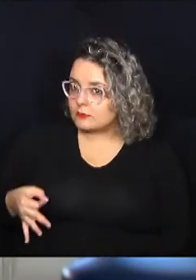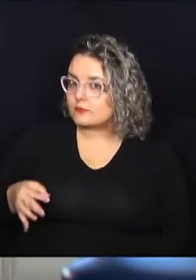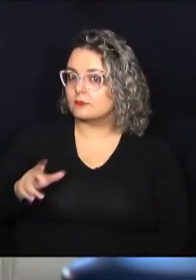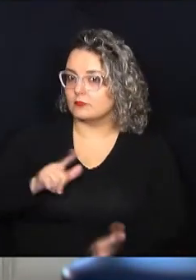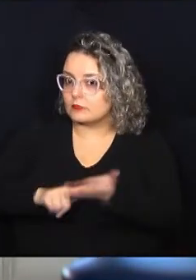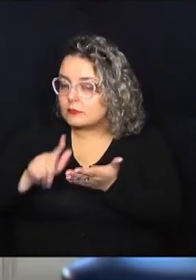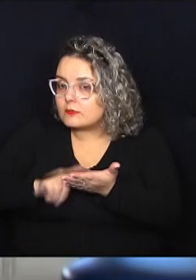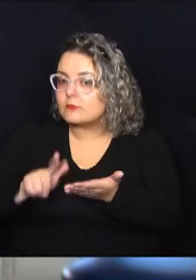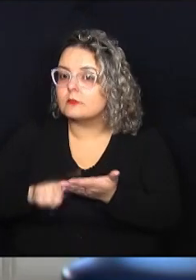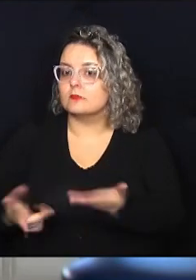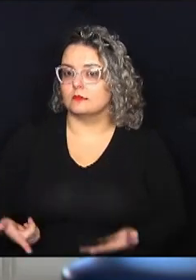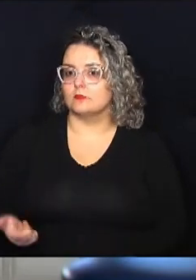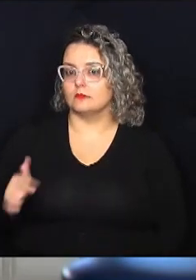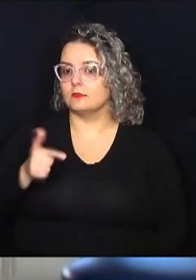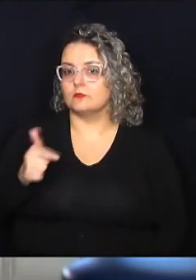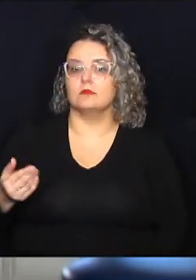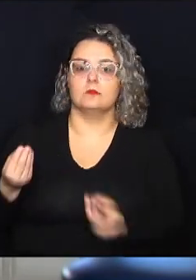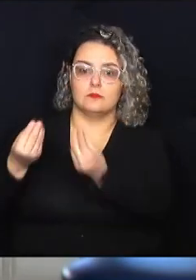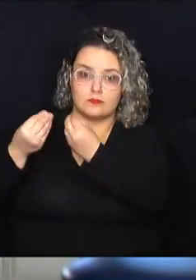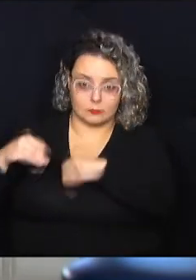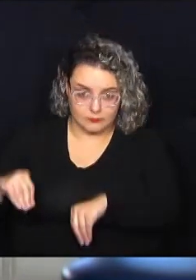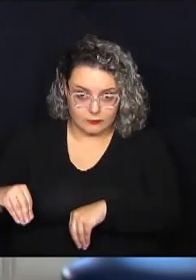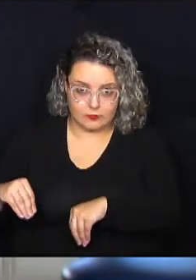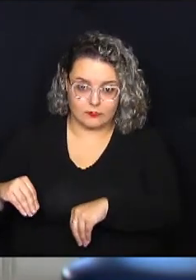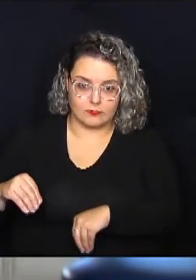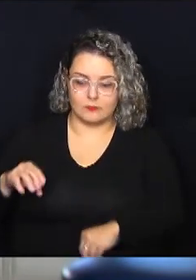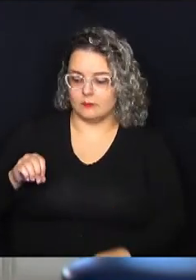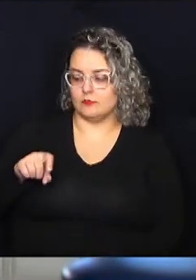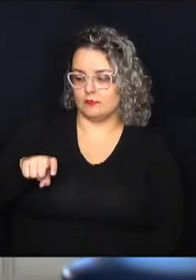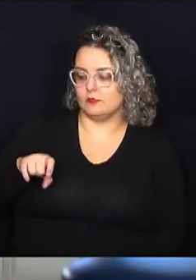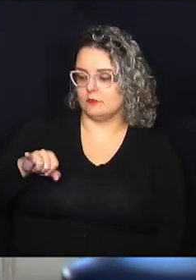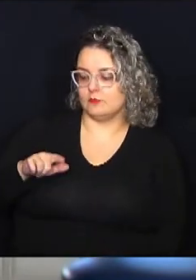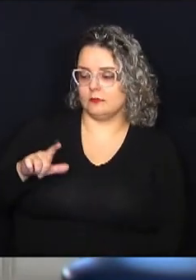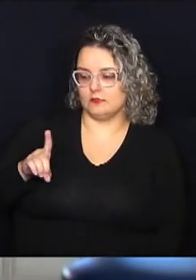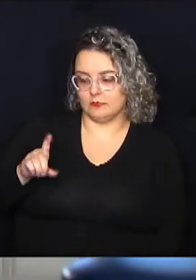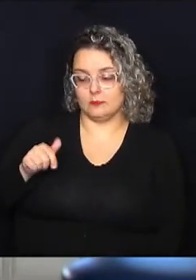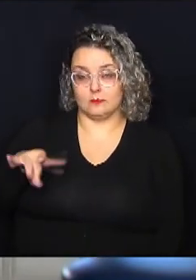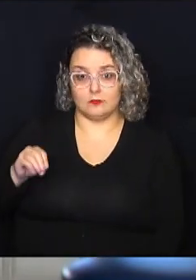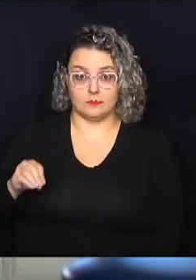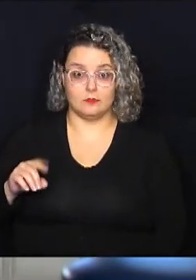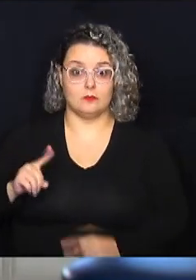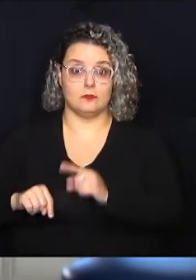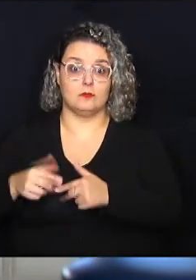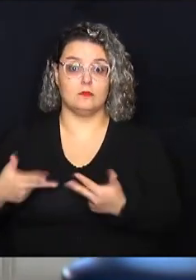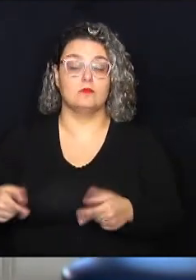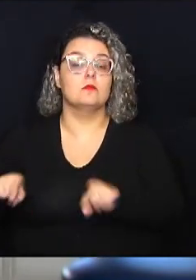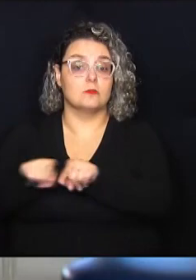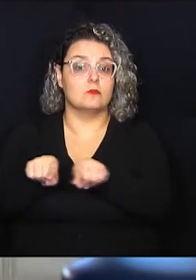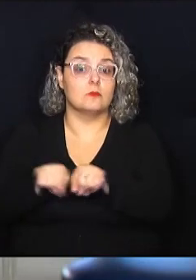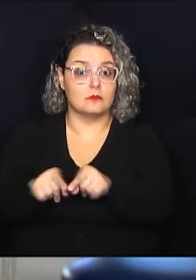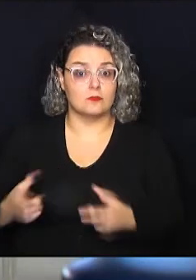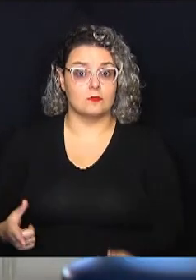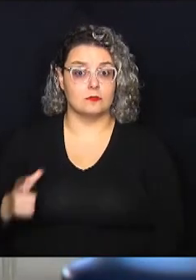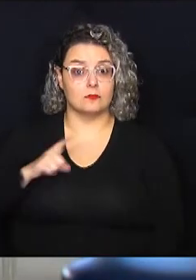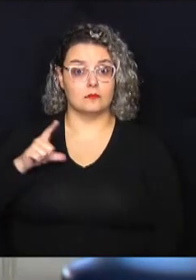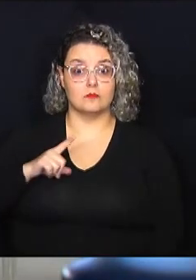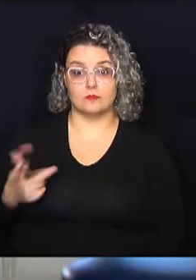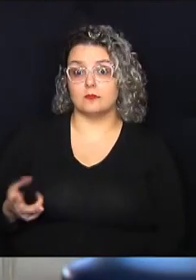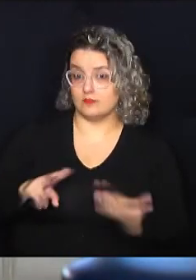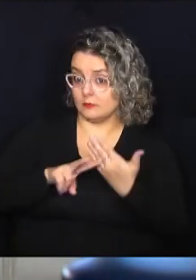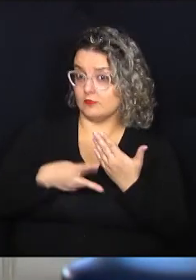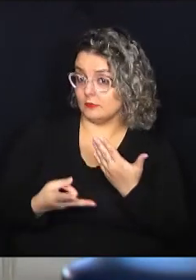mesmo né Não causava nenhum dano oxidação dos componentes do aparelho mas também tinha um efeito de